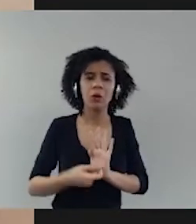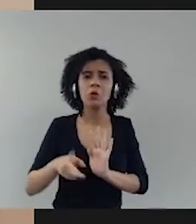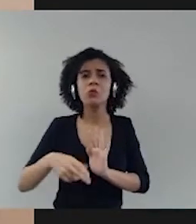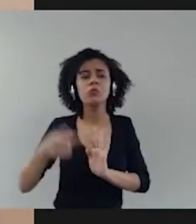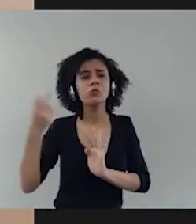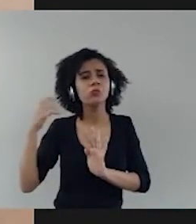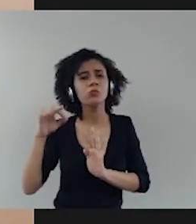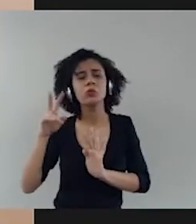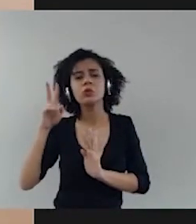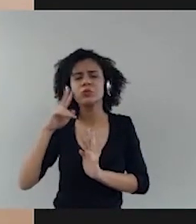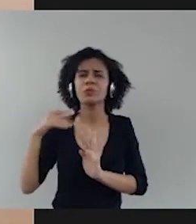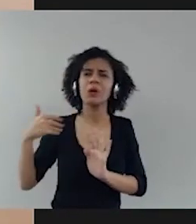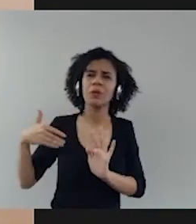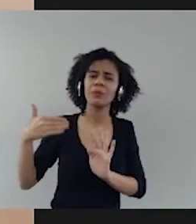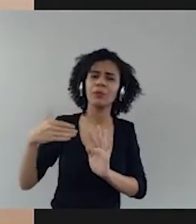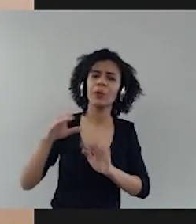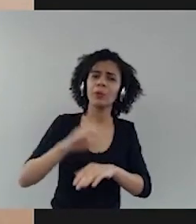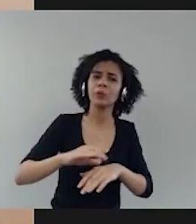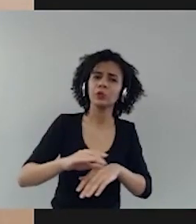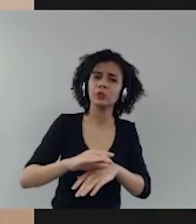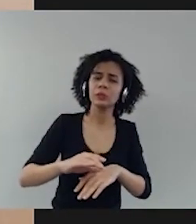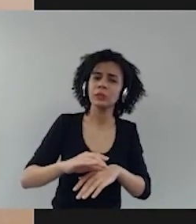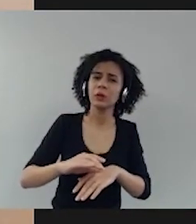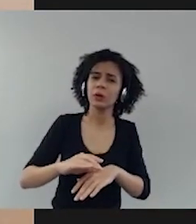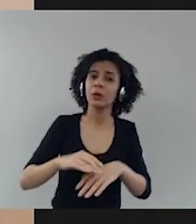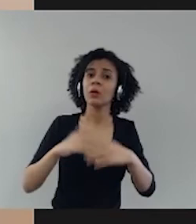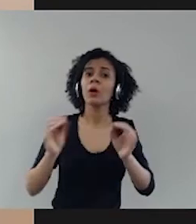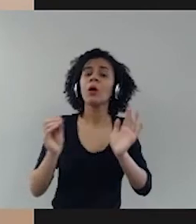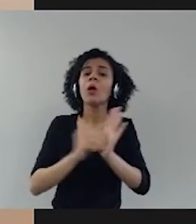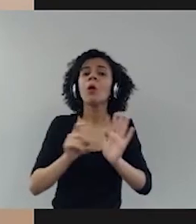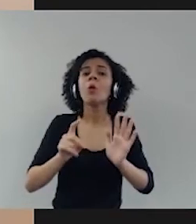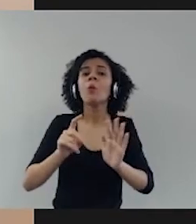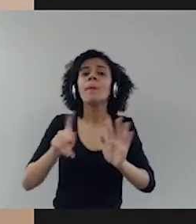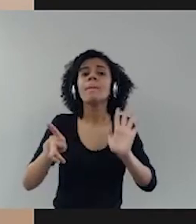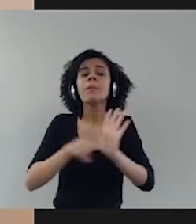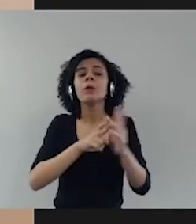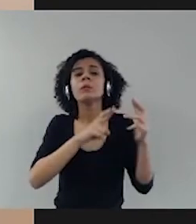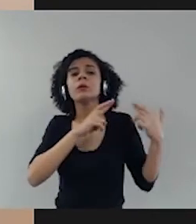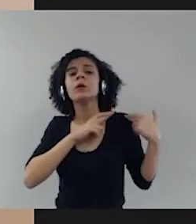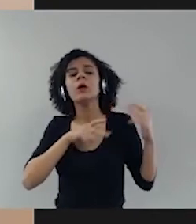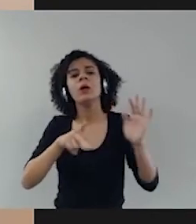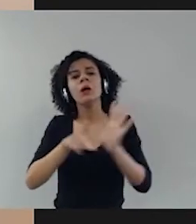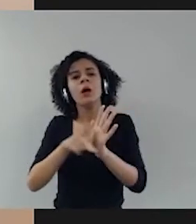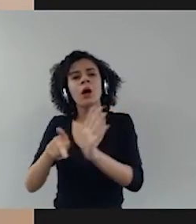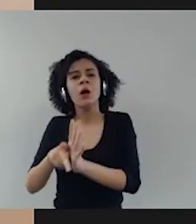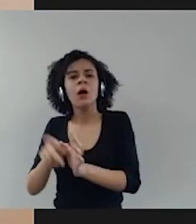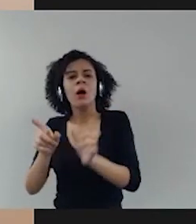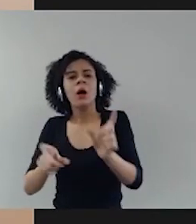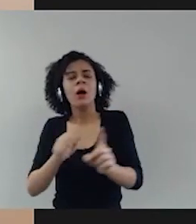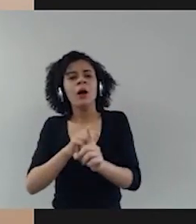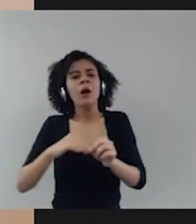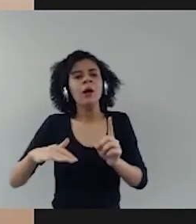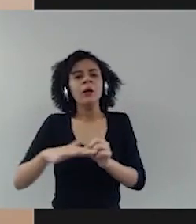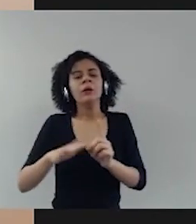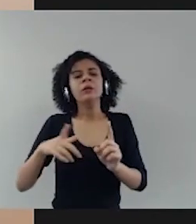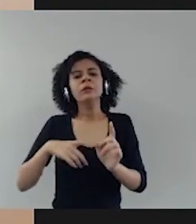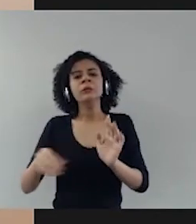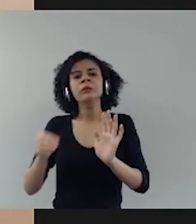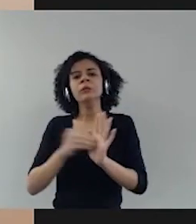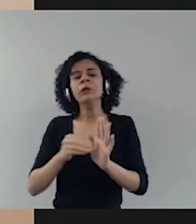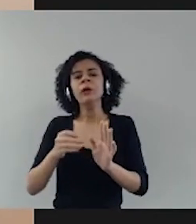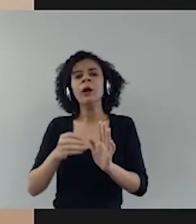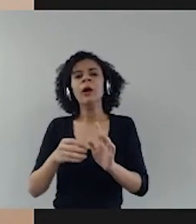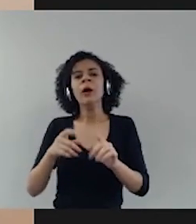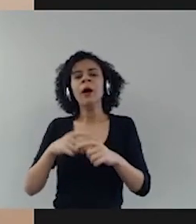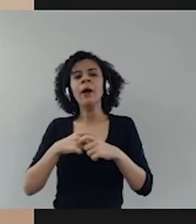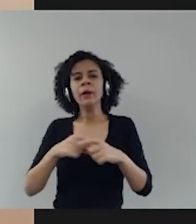suas trajetórias constitucionais, a função social da propriedade, não é? Que está ali também já trazida com um